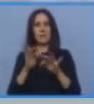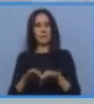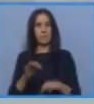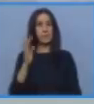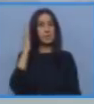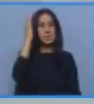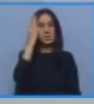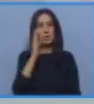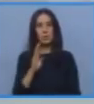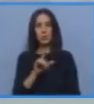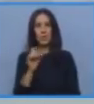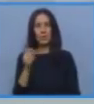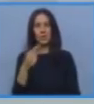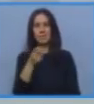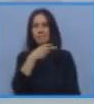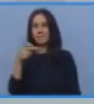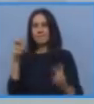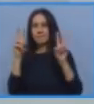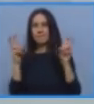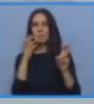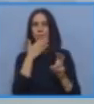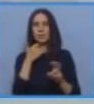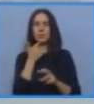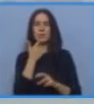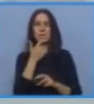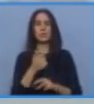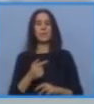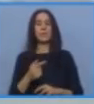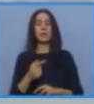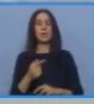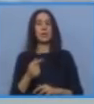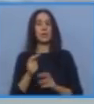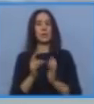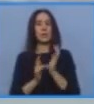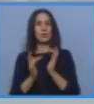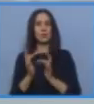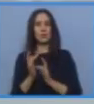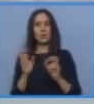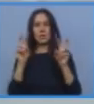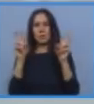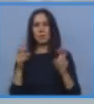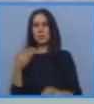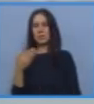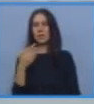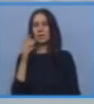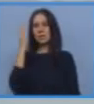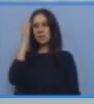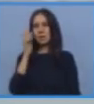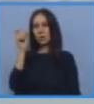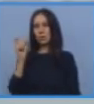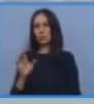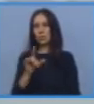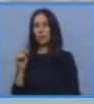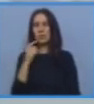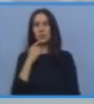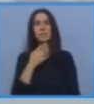aquela passagem bonita em que diz que Jesus, no capítulo 7, diz São João: quem tem sede,